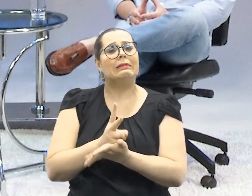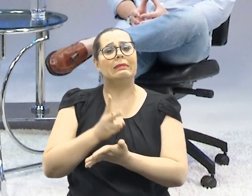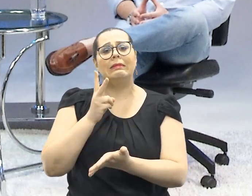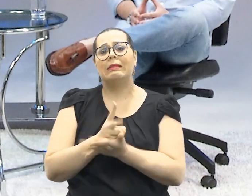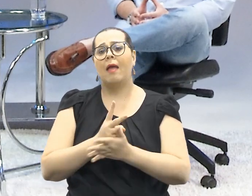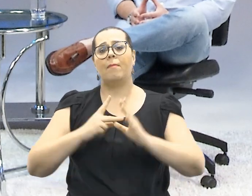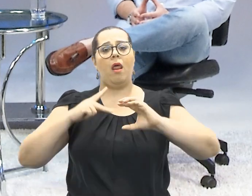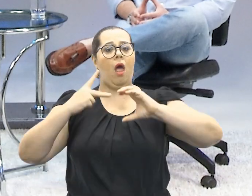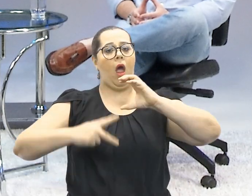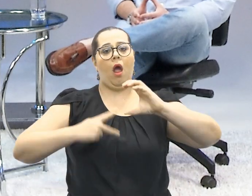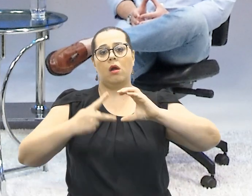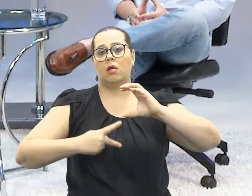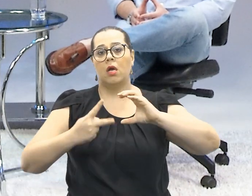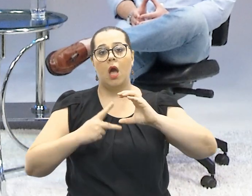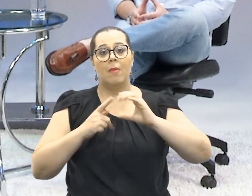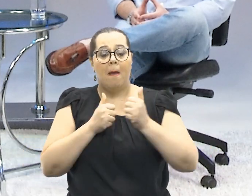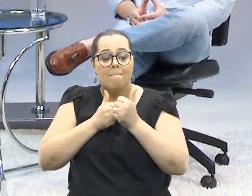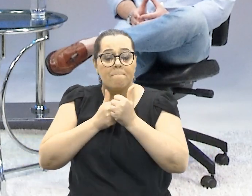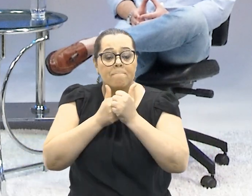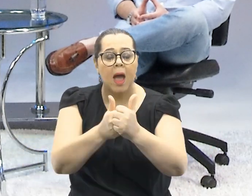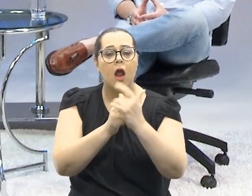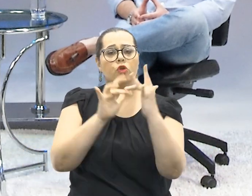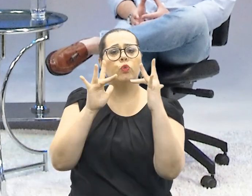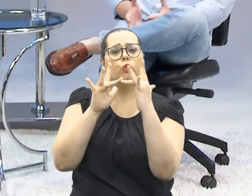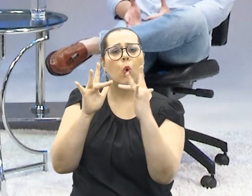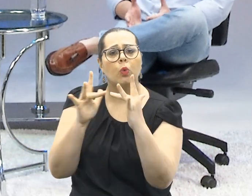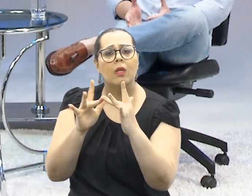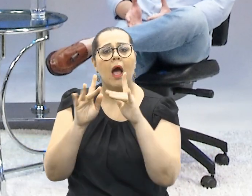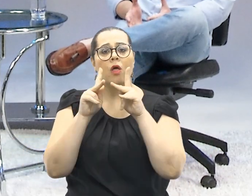Câmara tenta estar próximo da população, mas